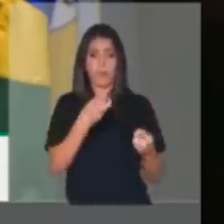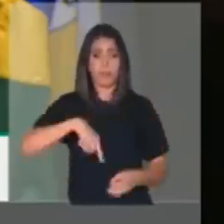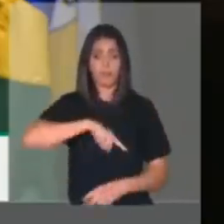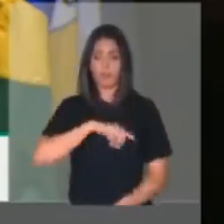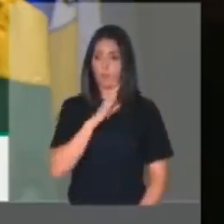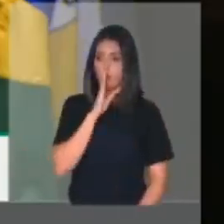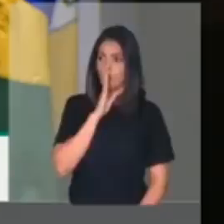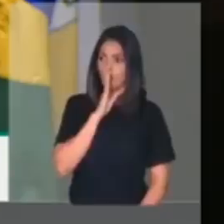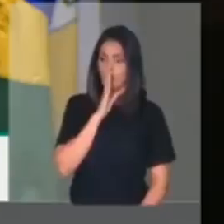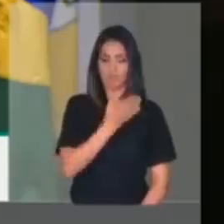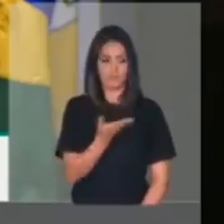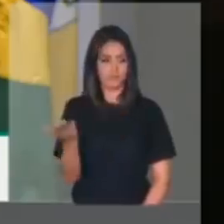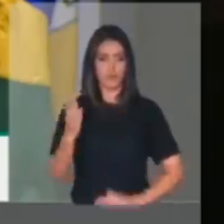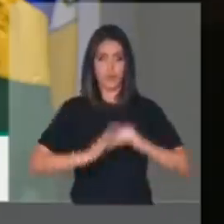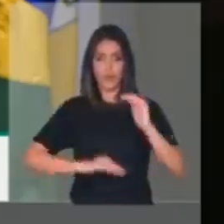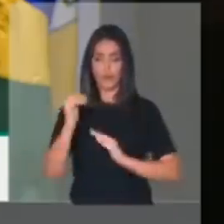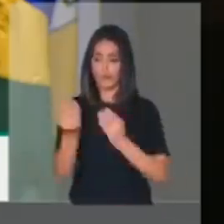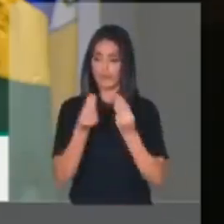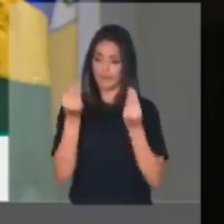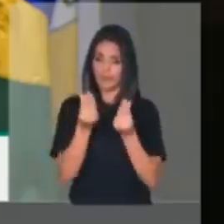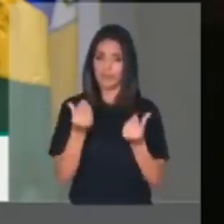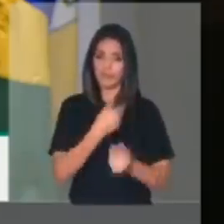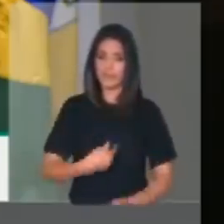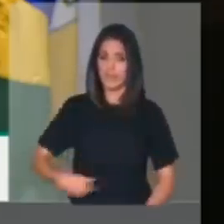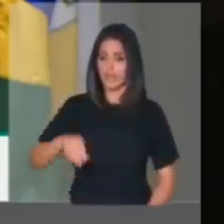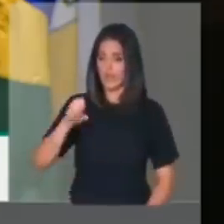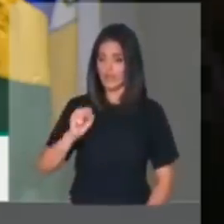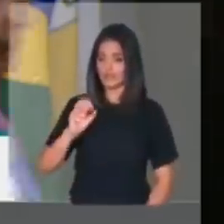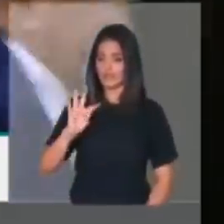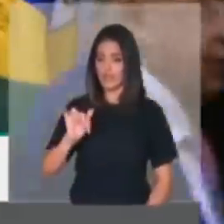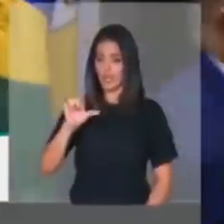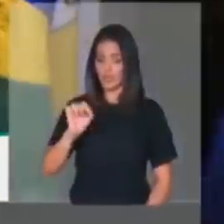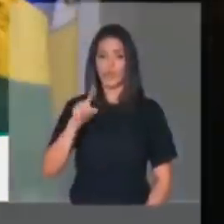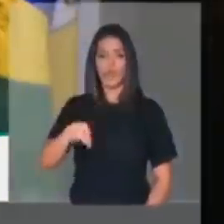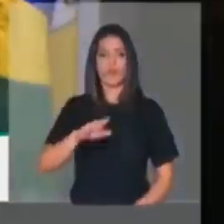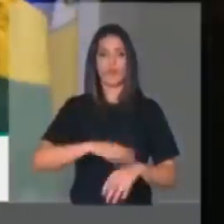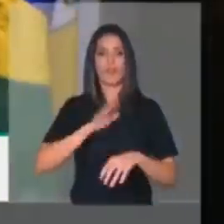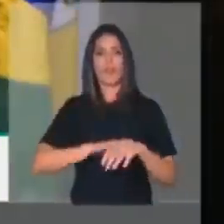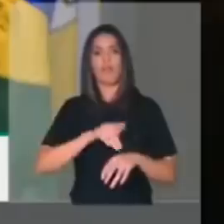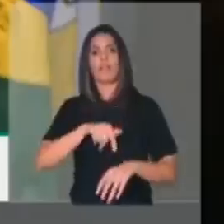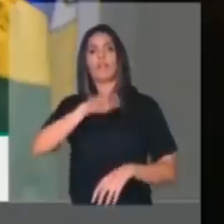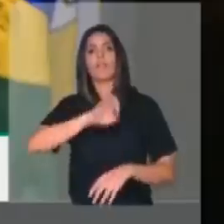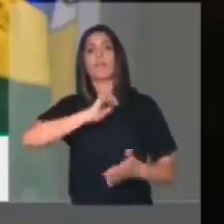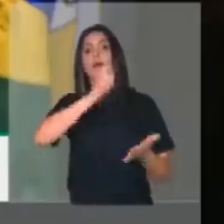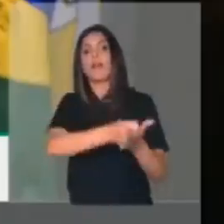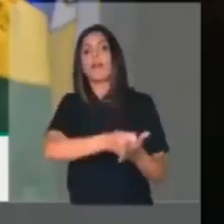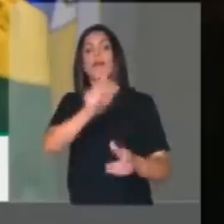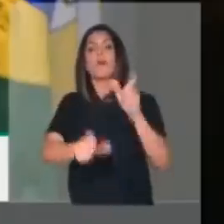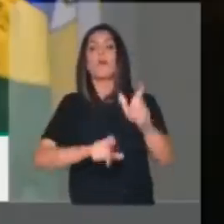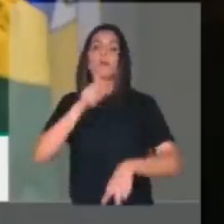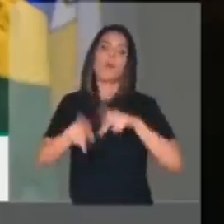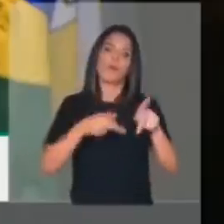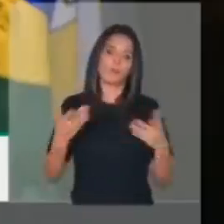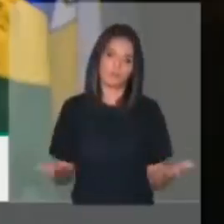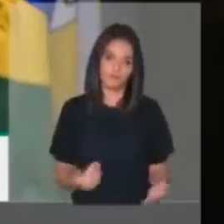calar frente à incompetência do Estado brasileiro jogando a sua conta no bolso do pagador de imposto. Ou a